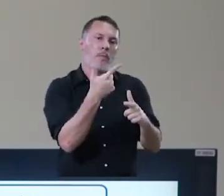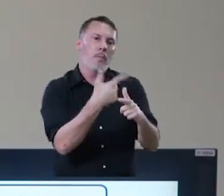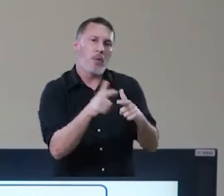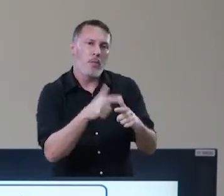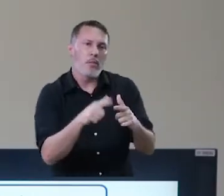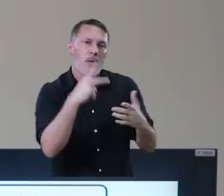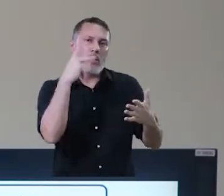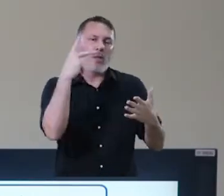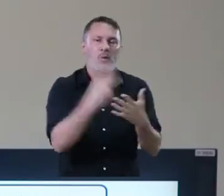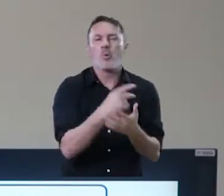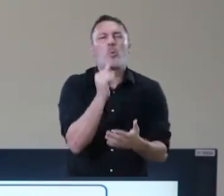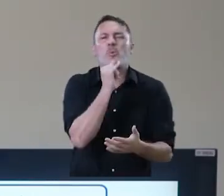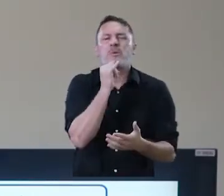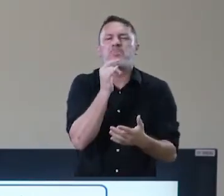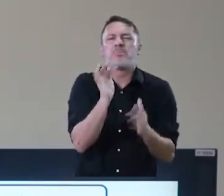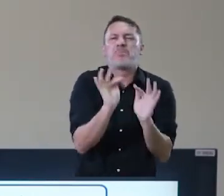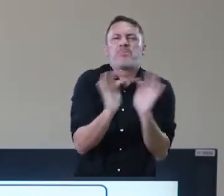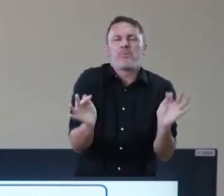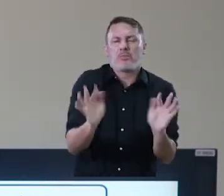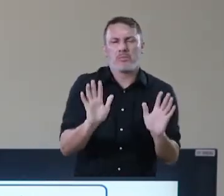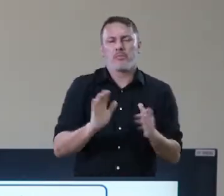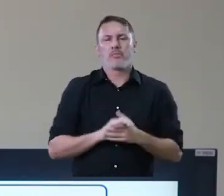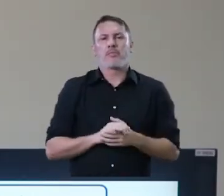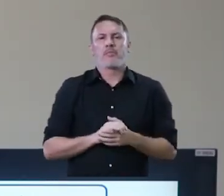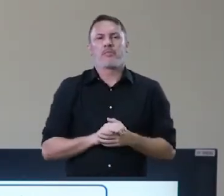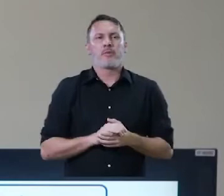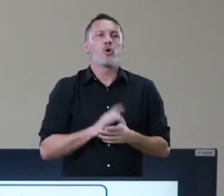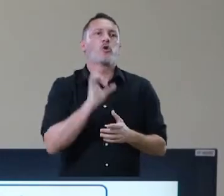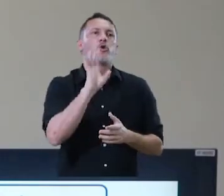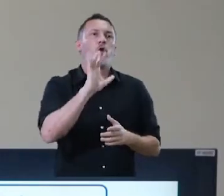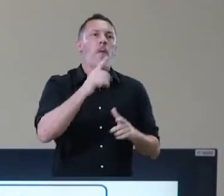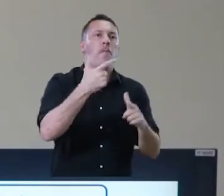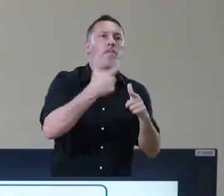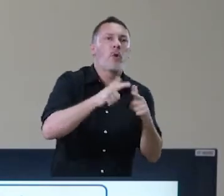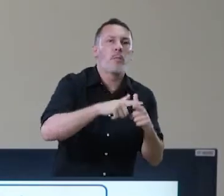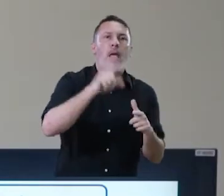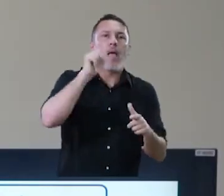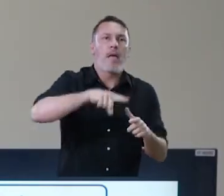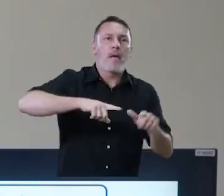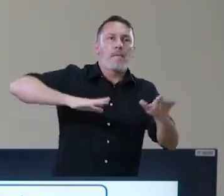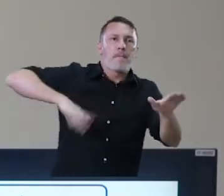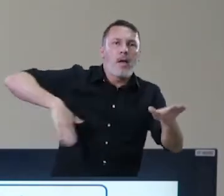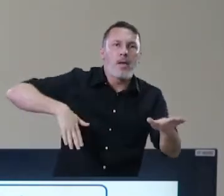ocorre somente... Vou dar um exemplo bem bobo. Que o problema ocorre apenas